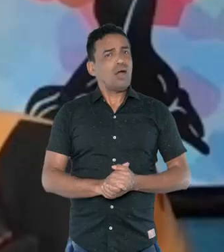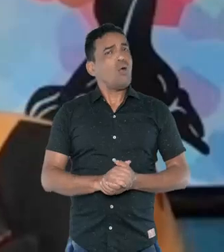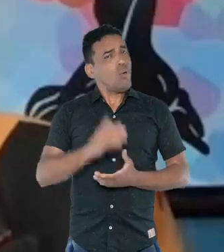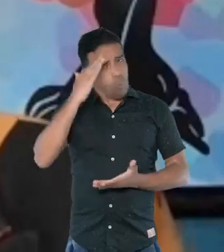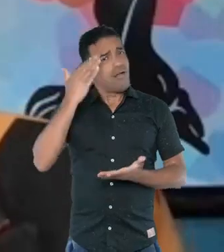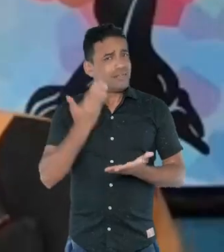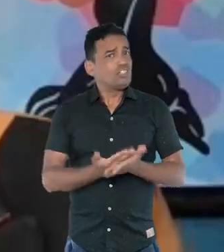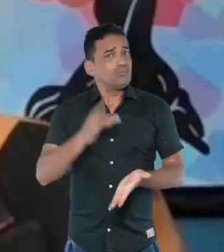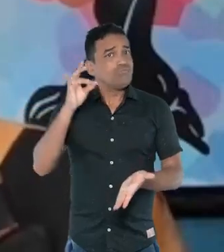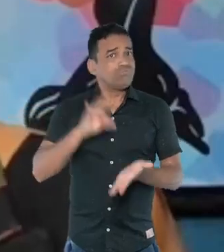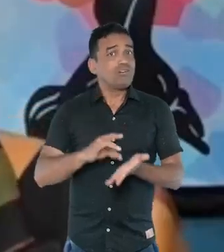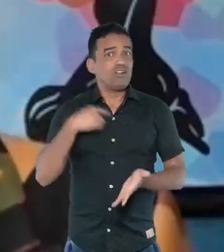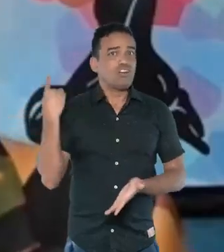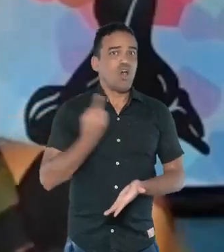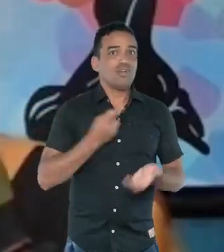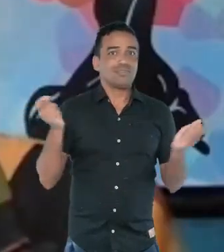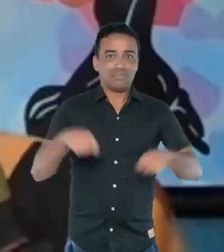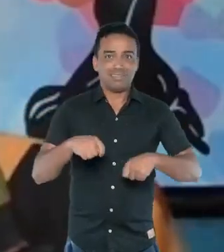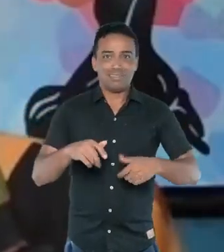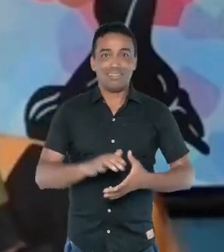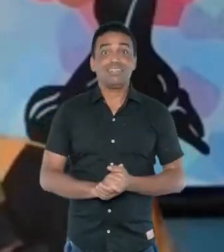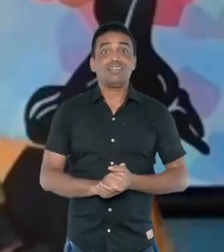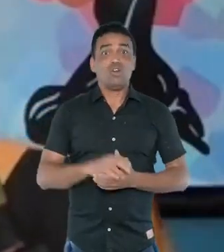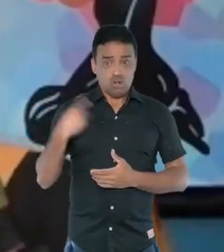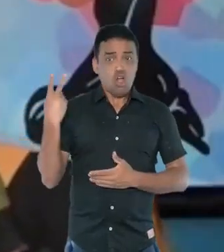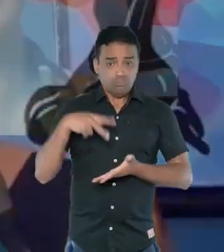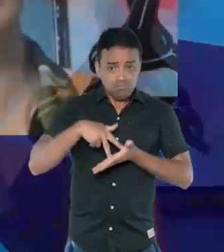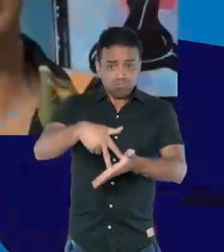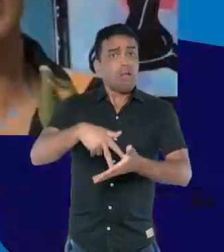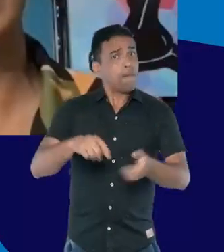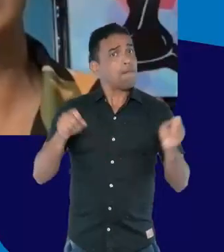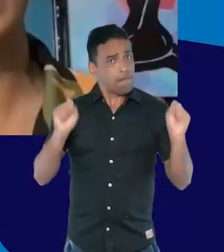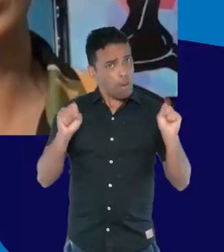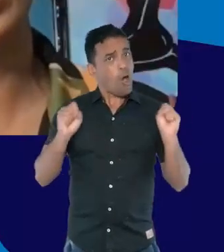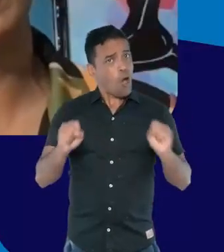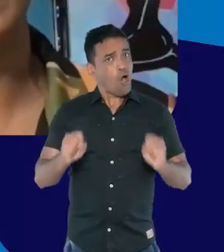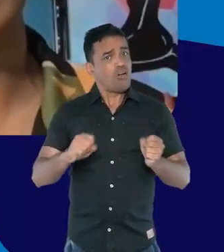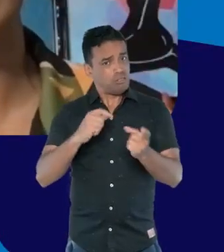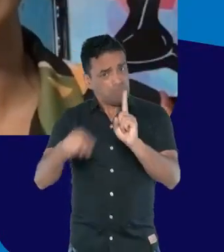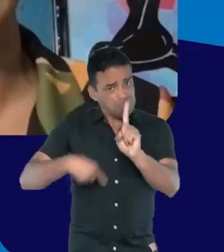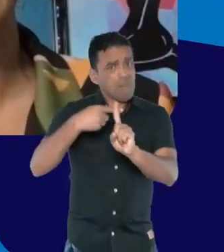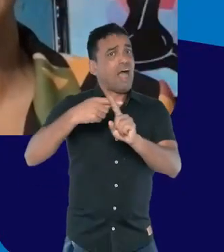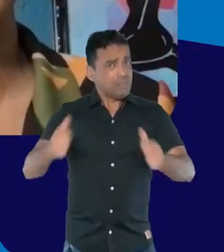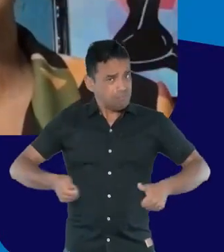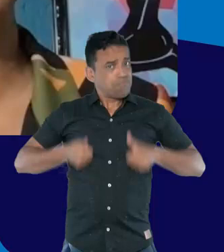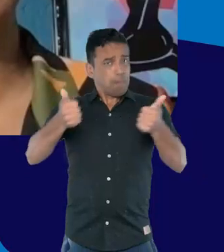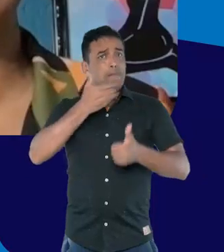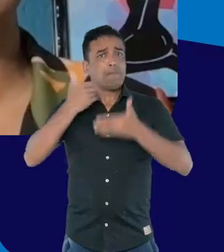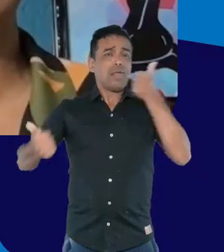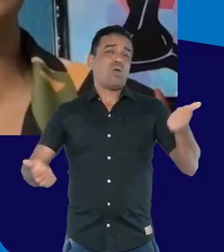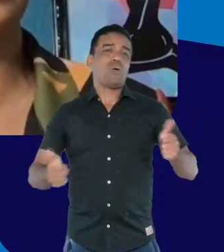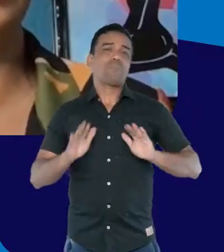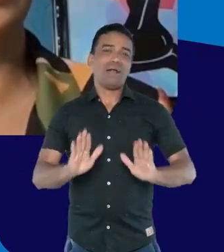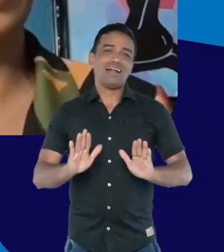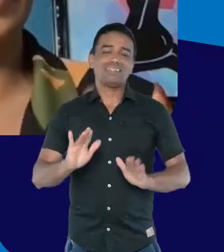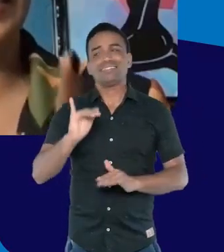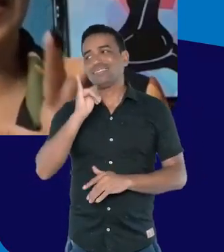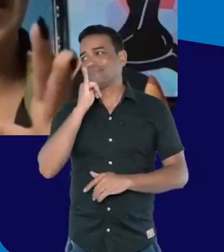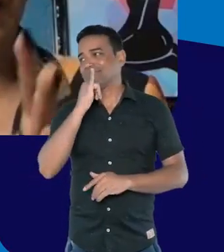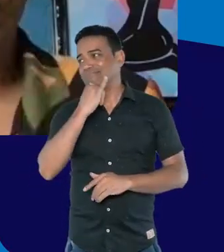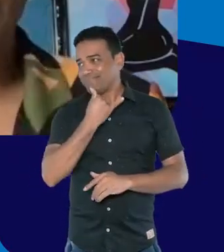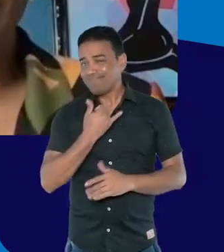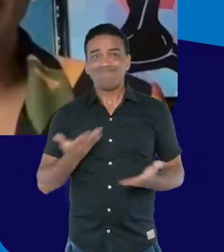eu acredito muito na nossa capacidade, a gente pode fazer mais e melhor do que aquilo que a gente está fazendo, mas infelizmente,